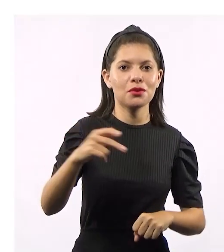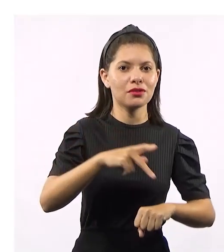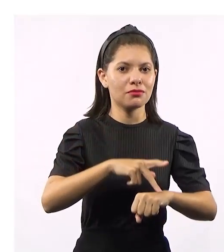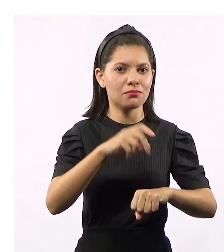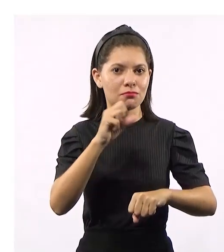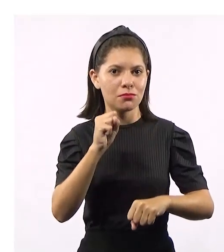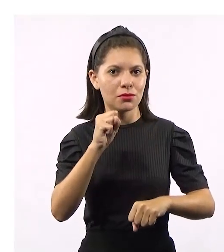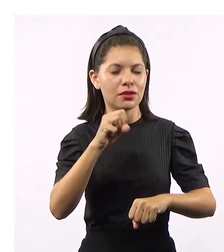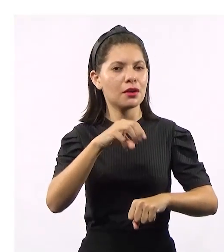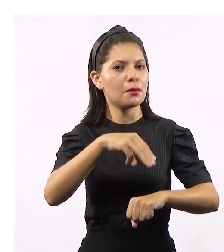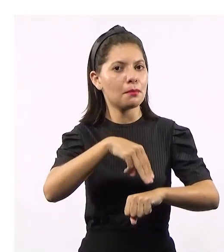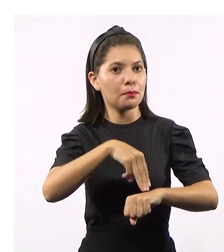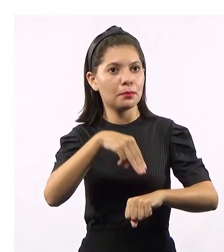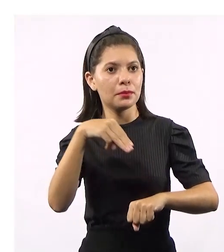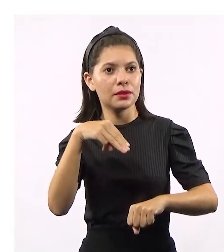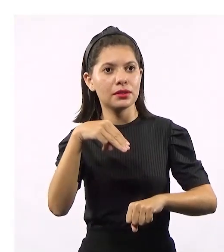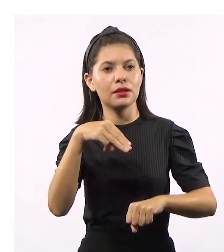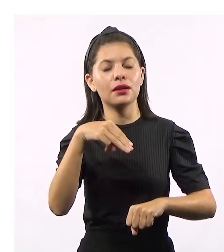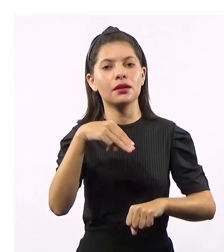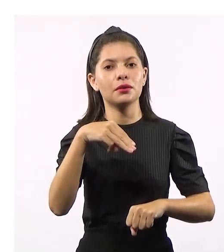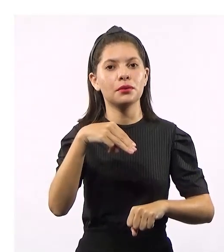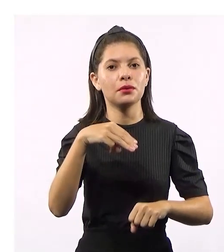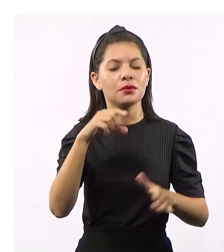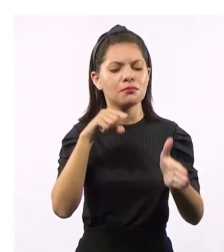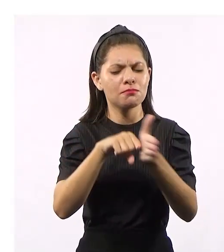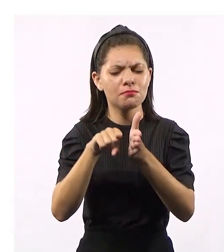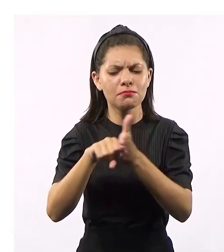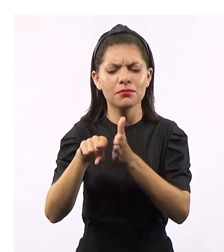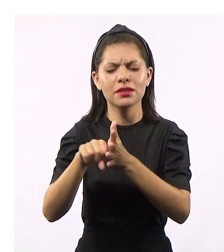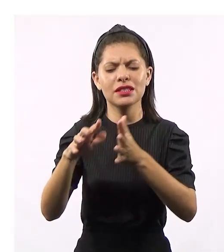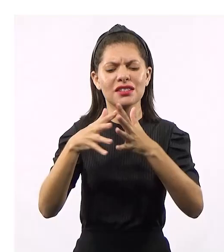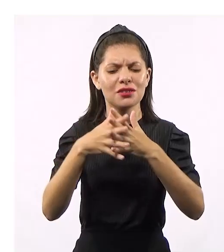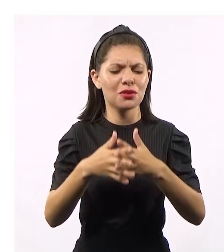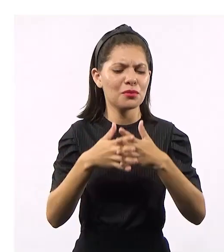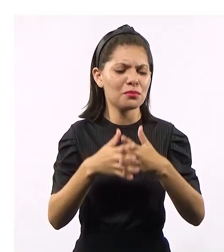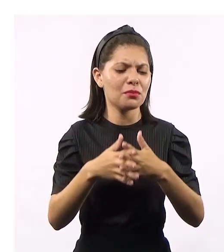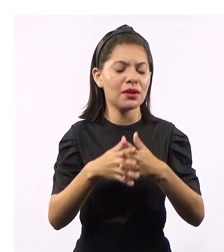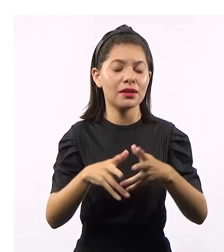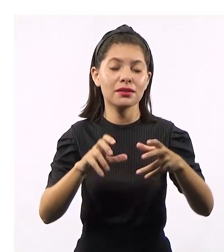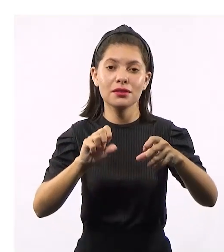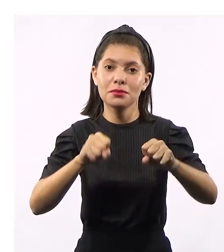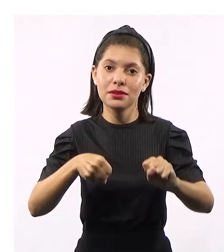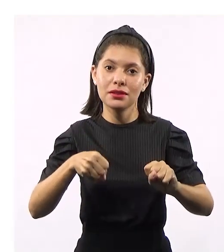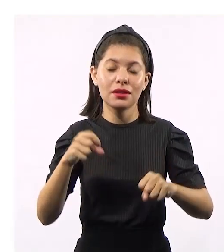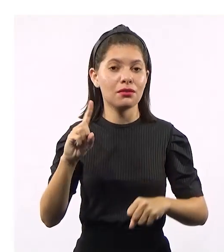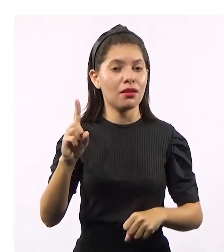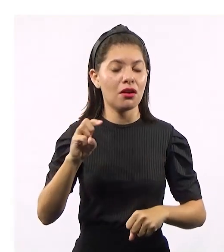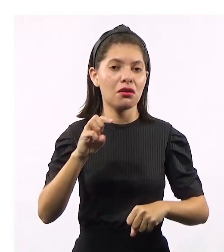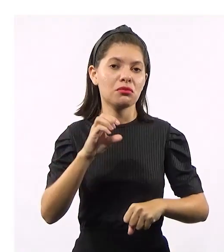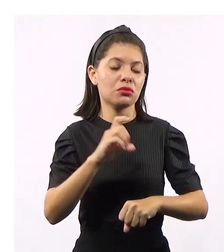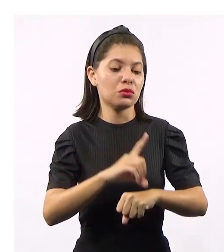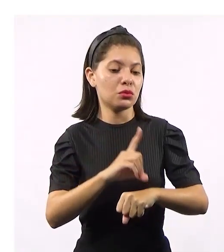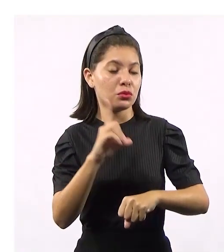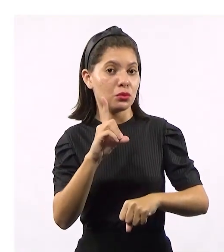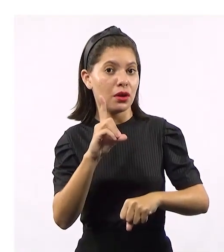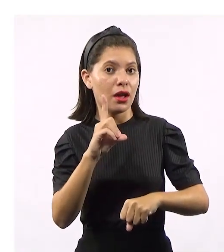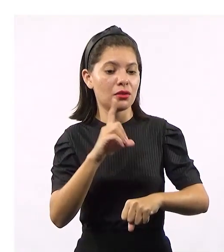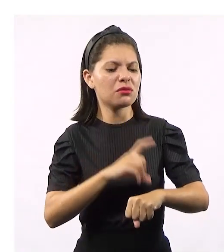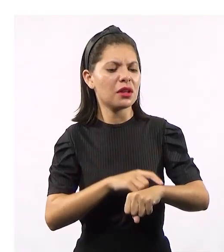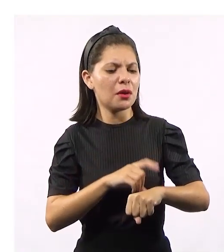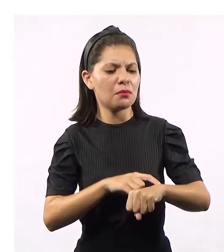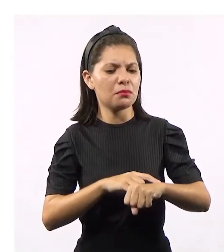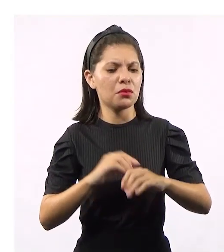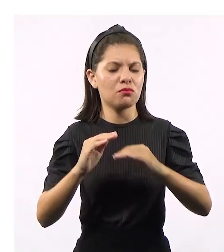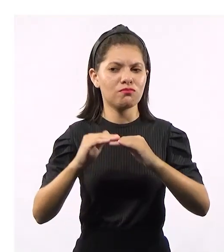O mestrado ele exige uma pesquisa maior, mais complexa do que uma especialização. Um doutorado, a